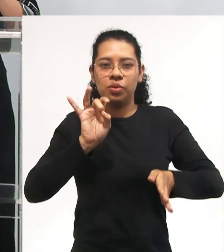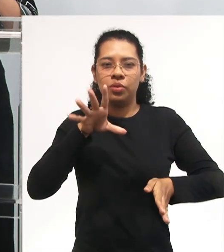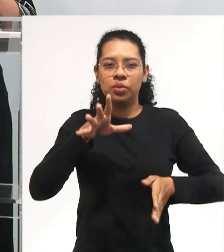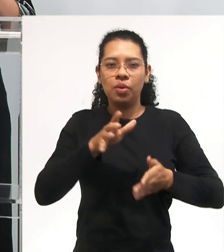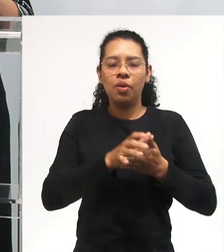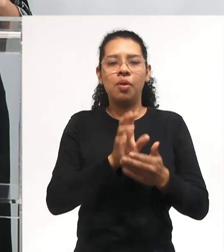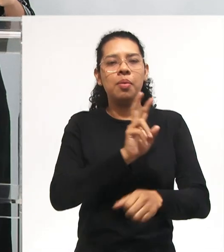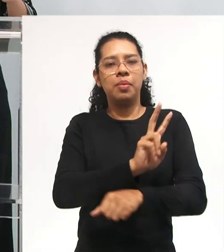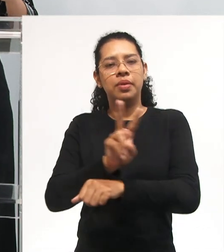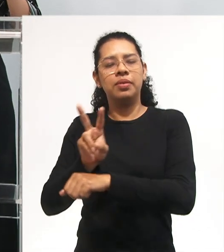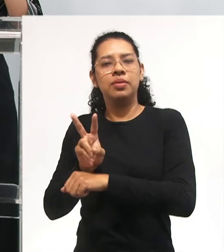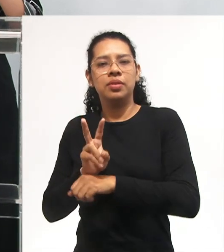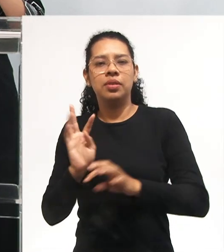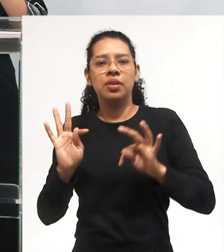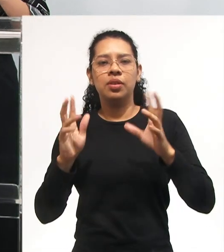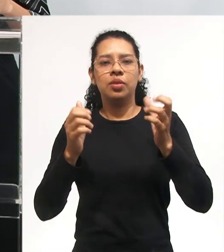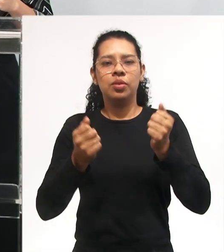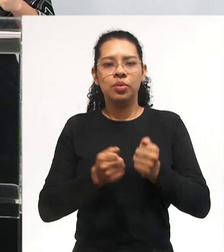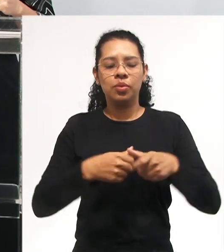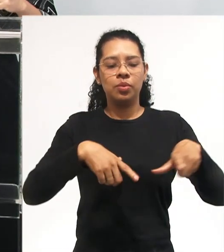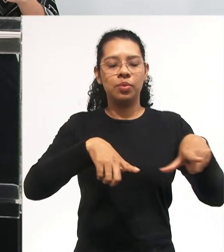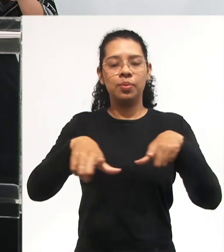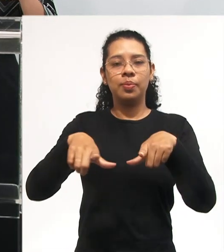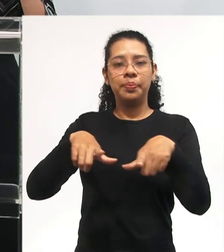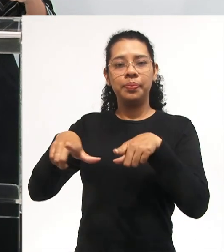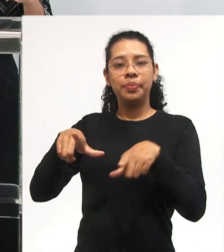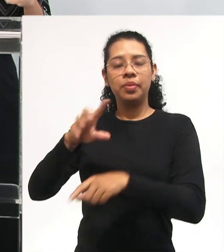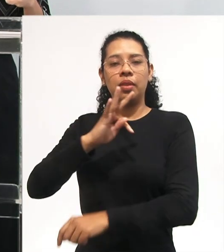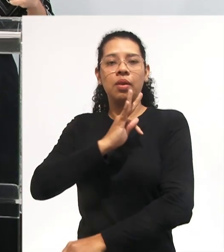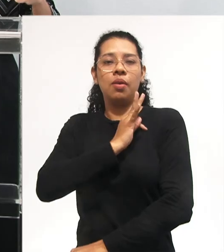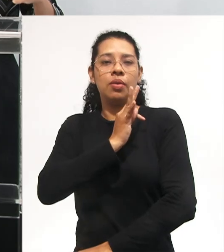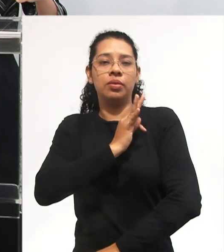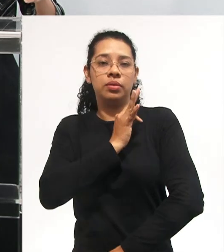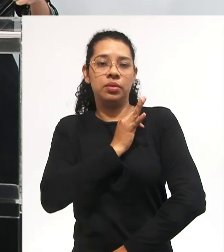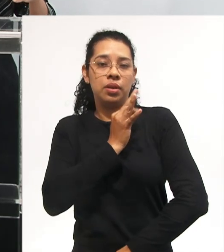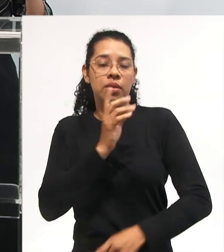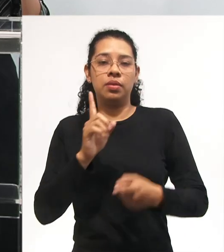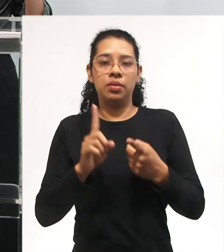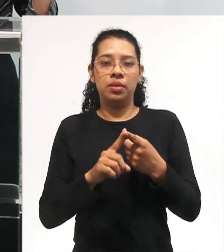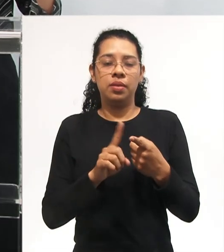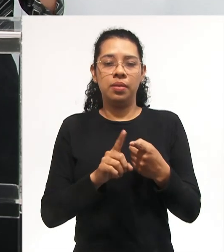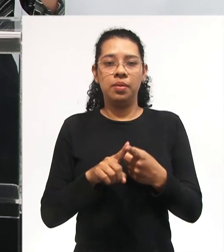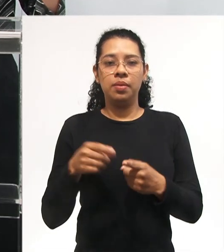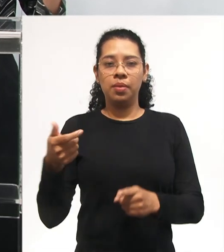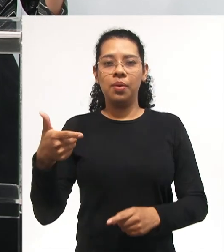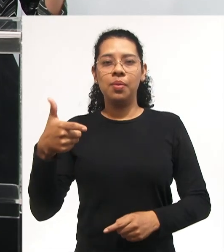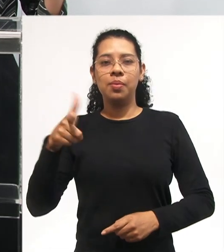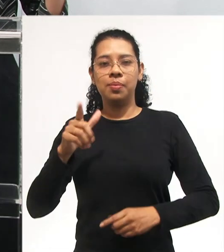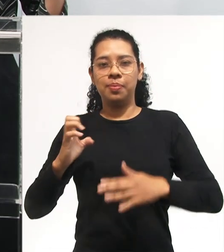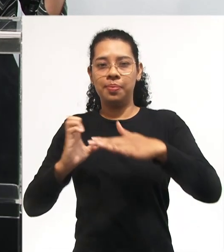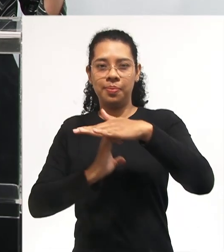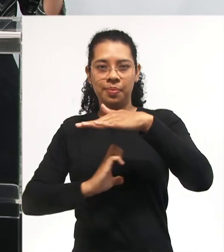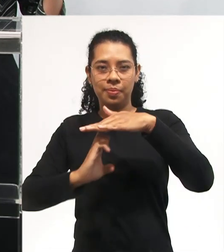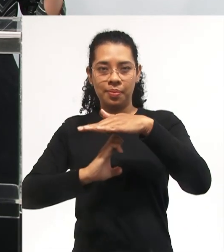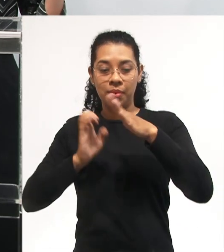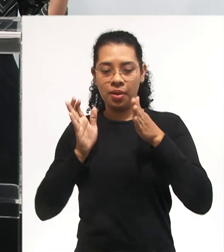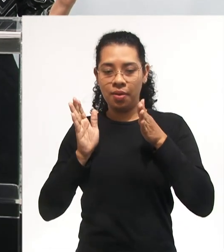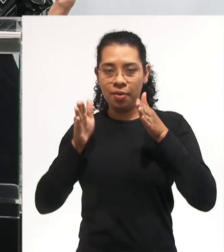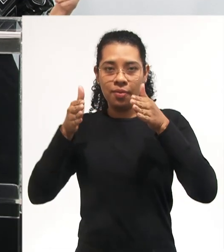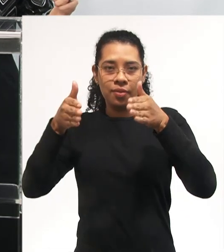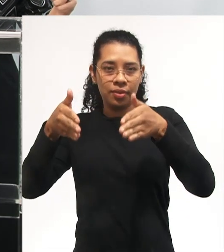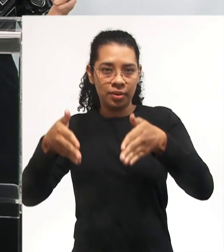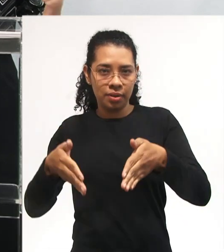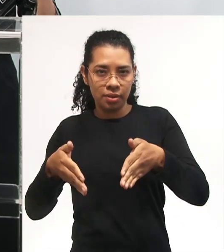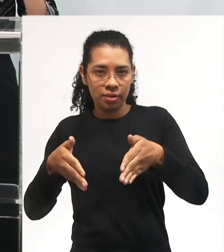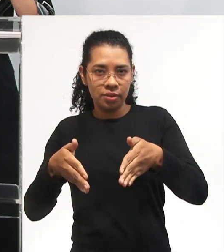trabalhistas, questões contábeis, as questões técnicas. Tem outras que estão focadas ainda e usam o termo